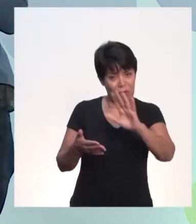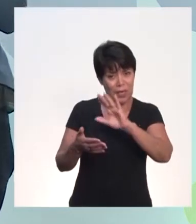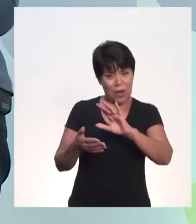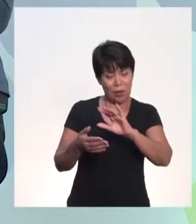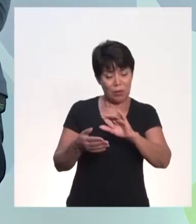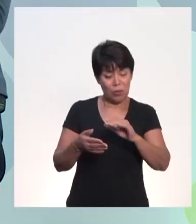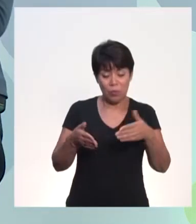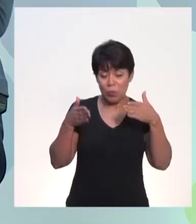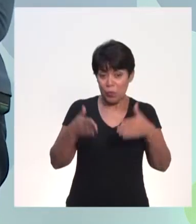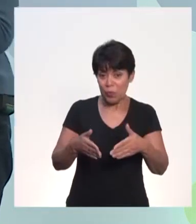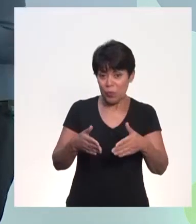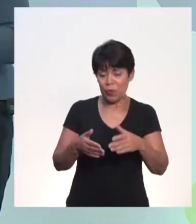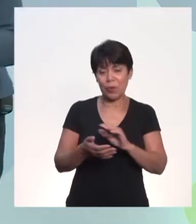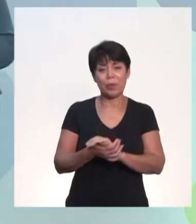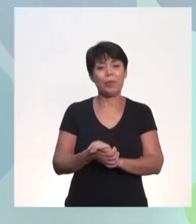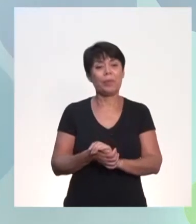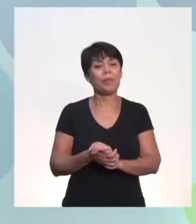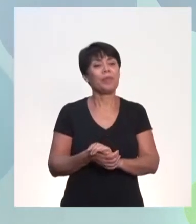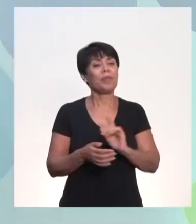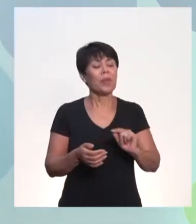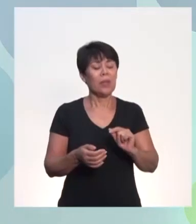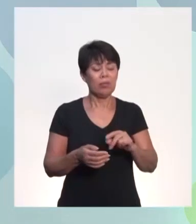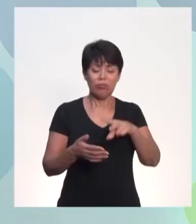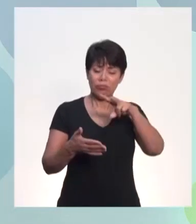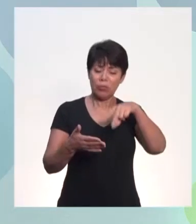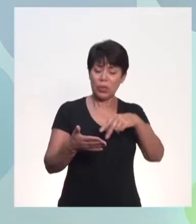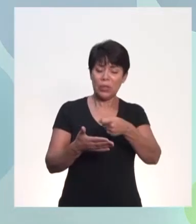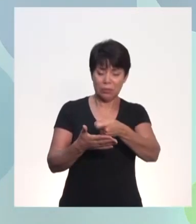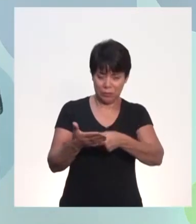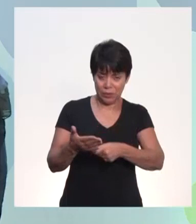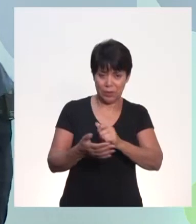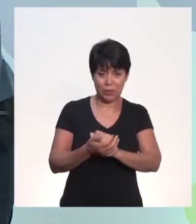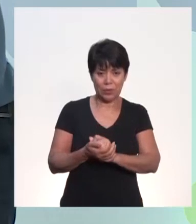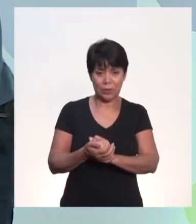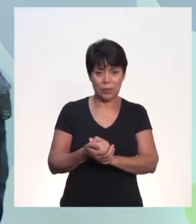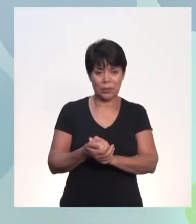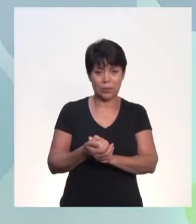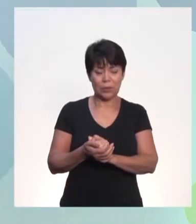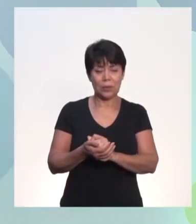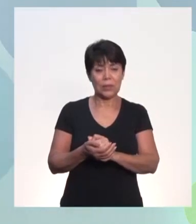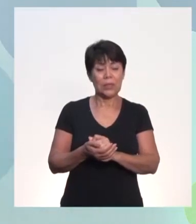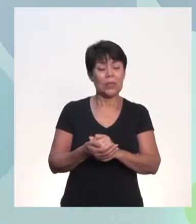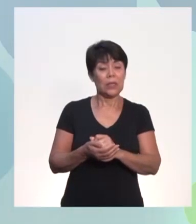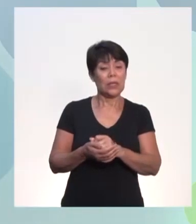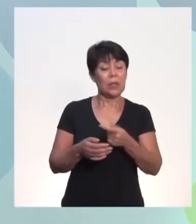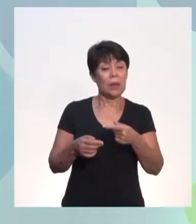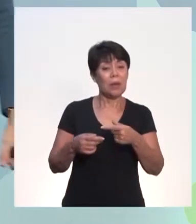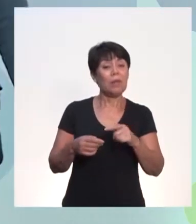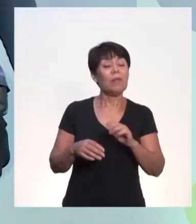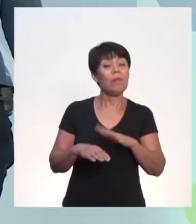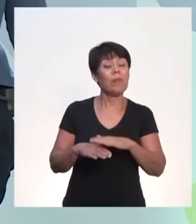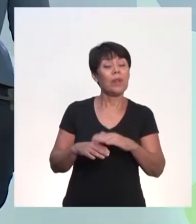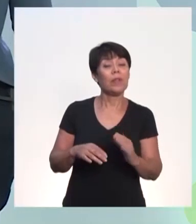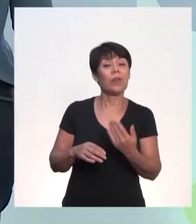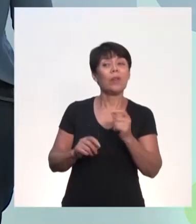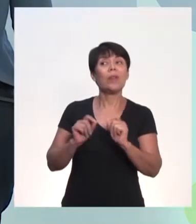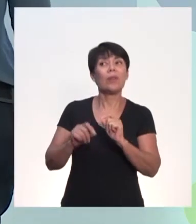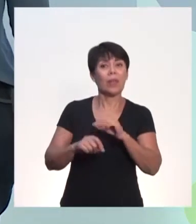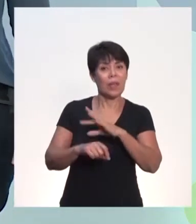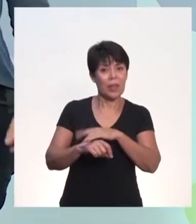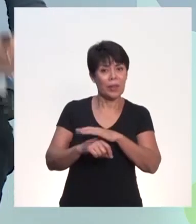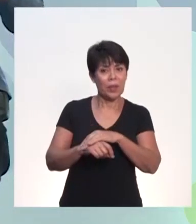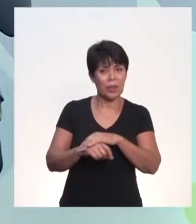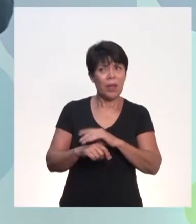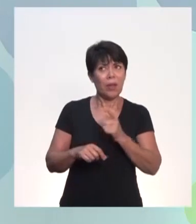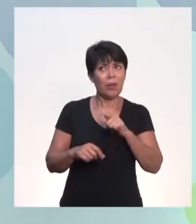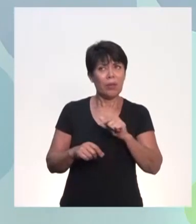que eu já tinha. Se eu olhar aqui pelo texto, antígenos que causam a doença, opa, dá para eu inferir,